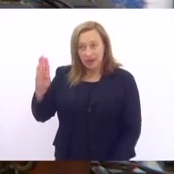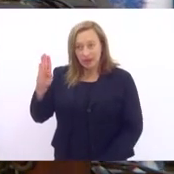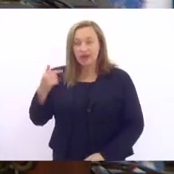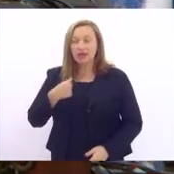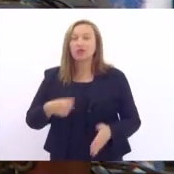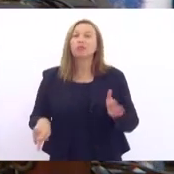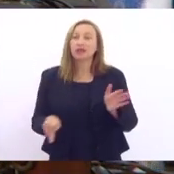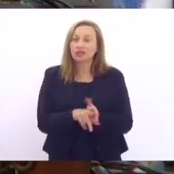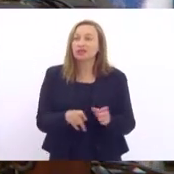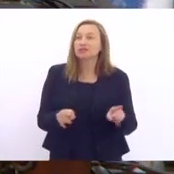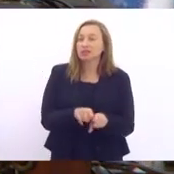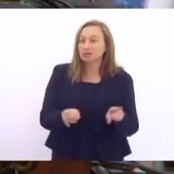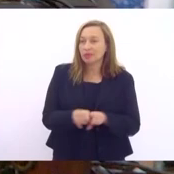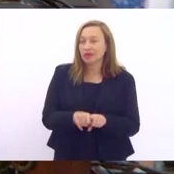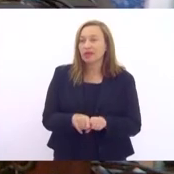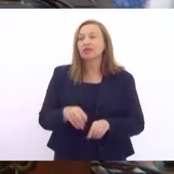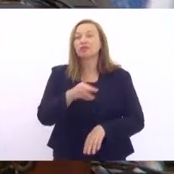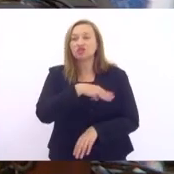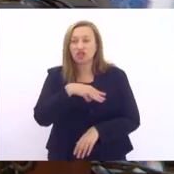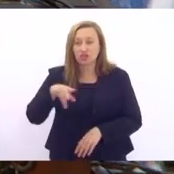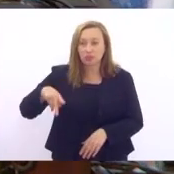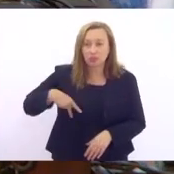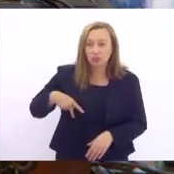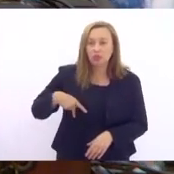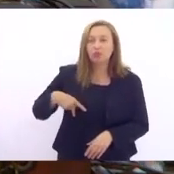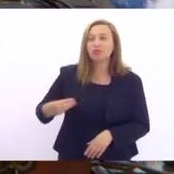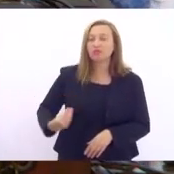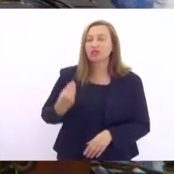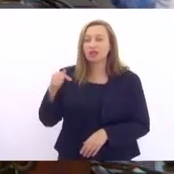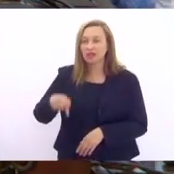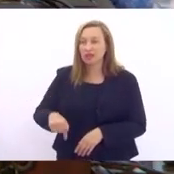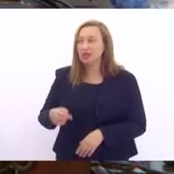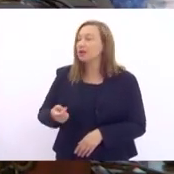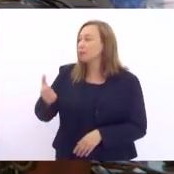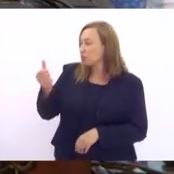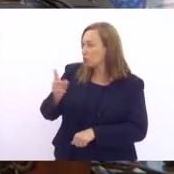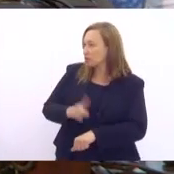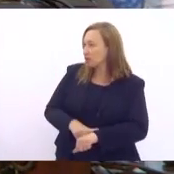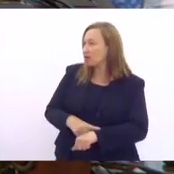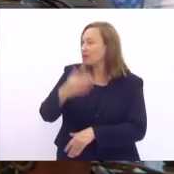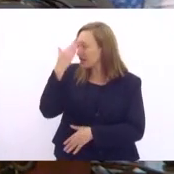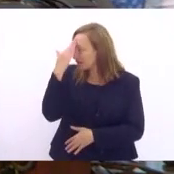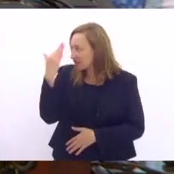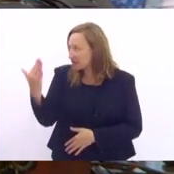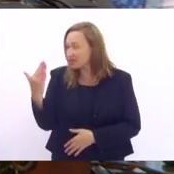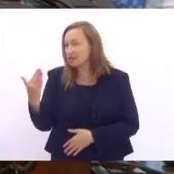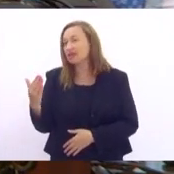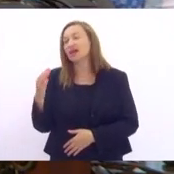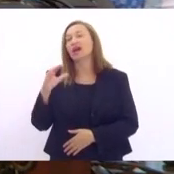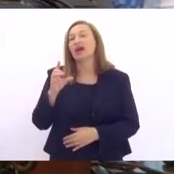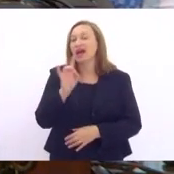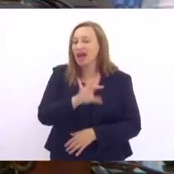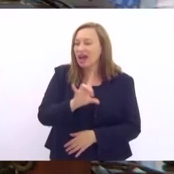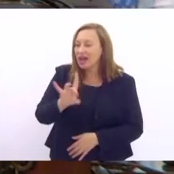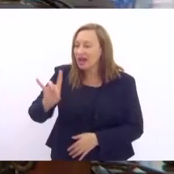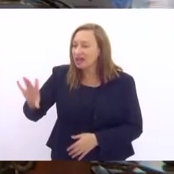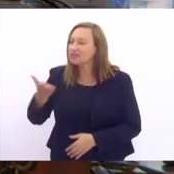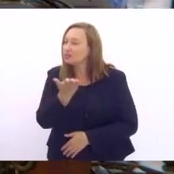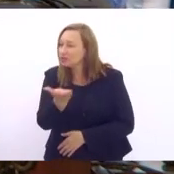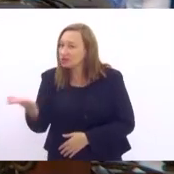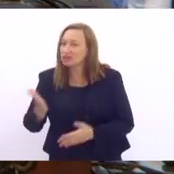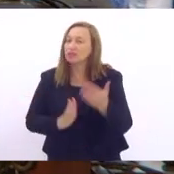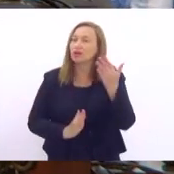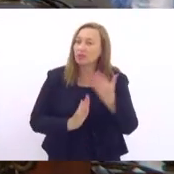Ministério Público, estava aqui presente agora bem pouco, agradecendo afetuosamente a cada senhores e senhoras pela aprovação do orçamento,